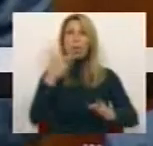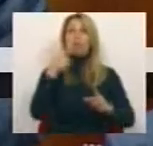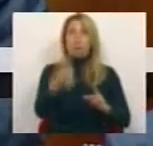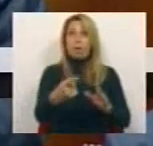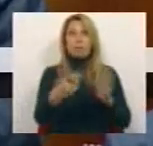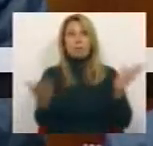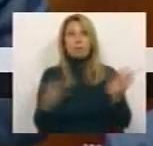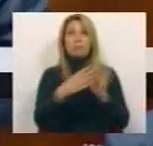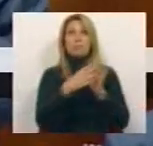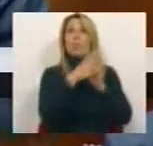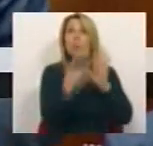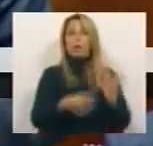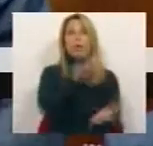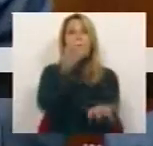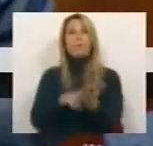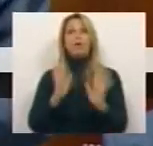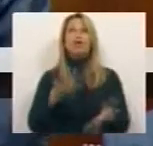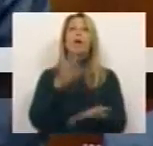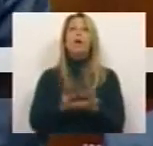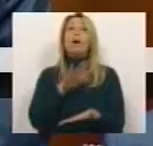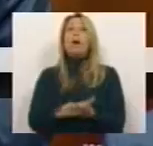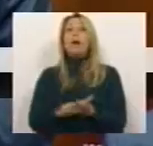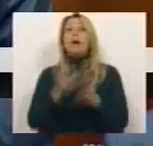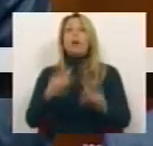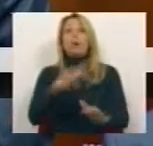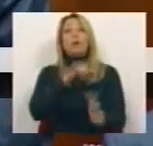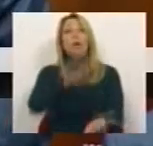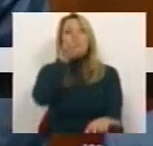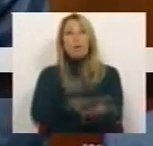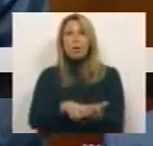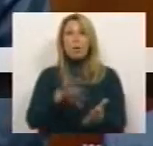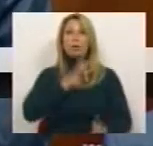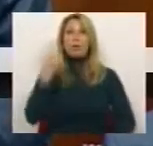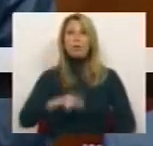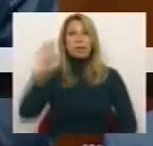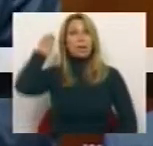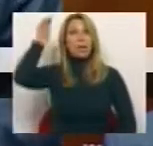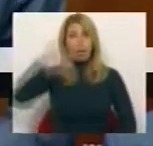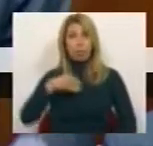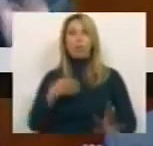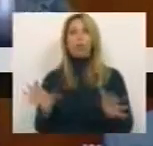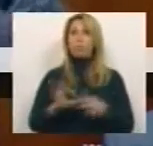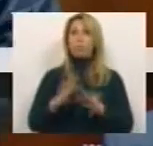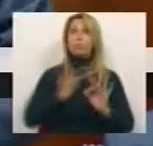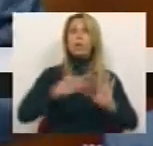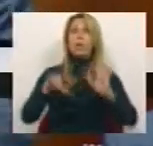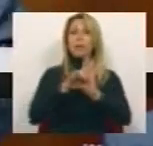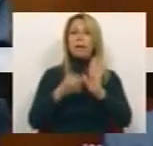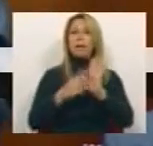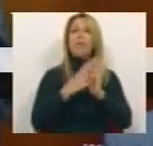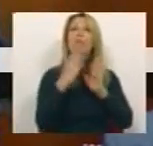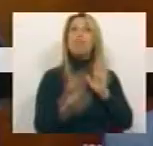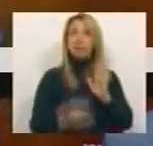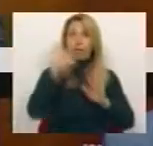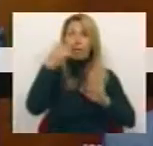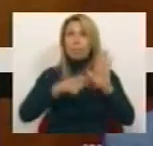aprovado e que foi já publicado e promulgado pelo Sr. Presidente da República em decreto-lei é um modelo em que os contribuintes são